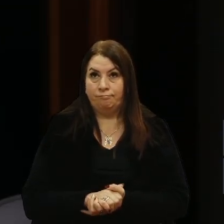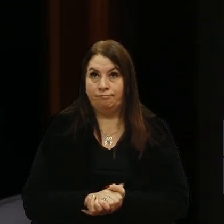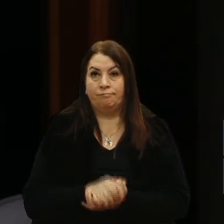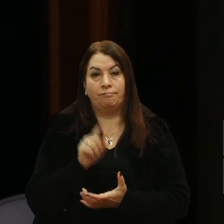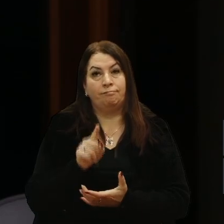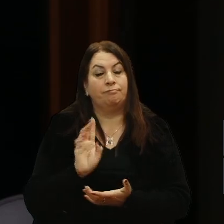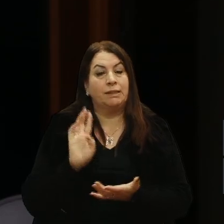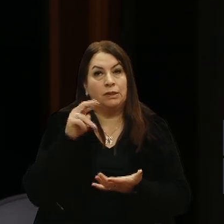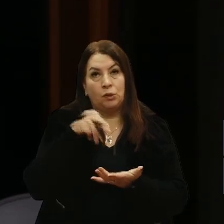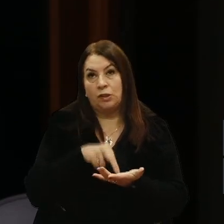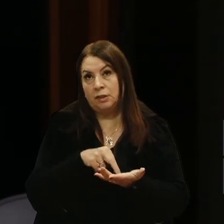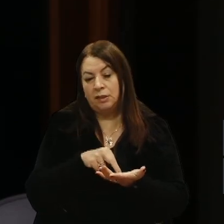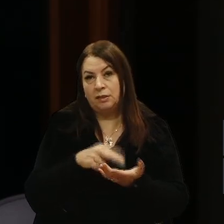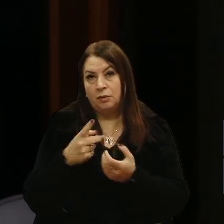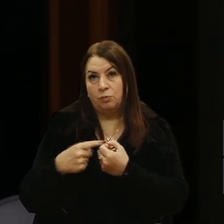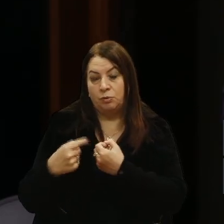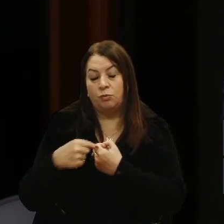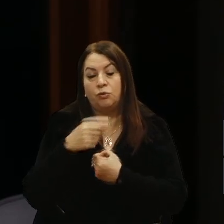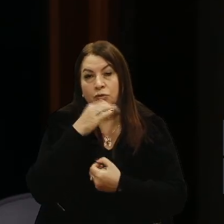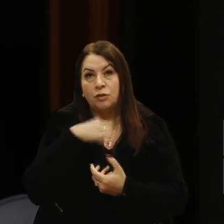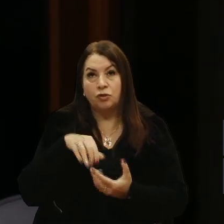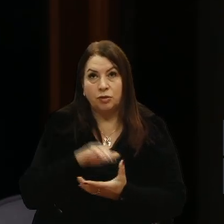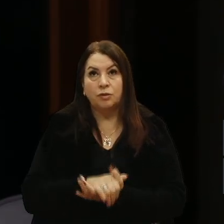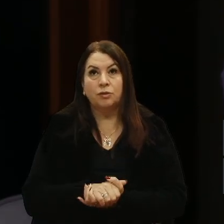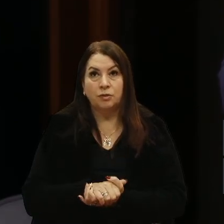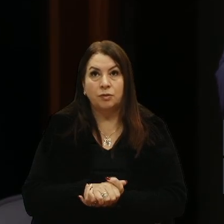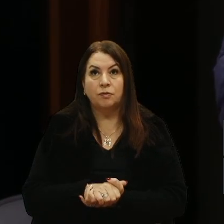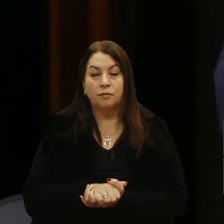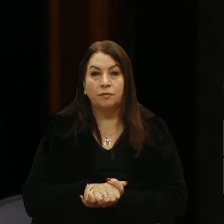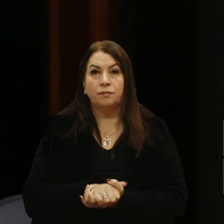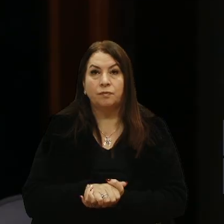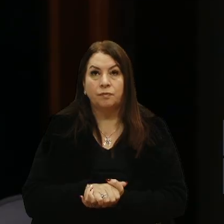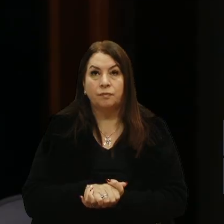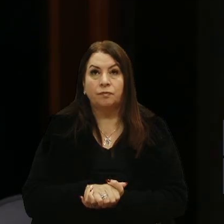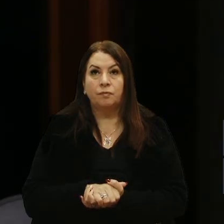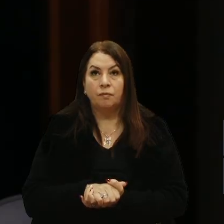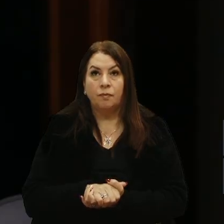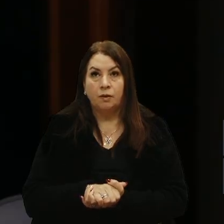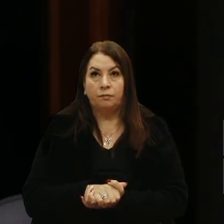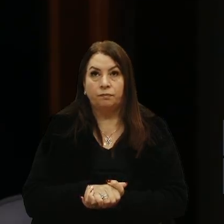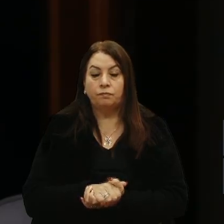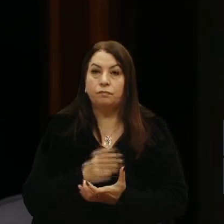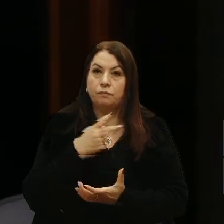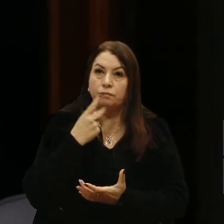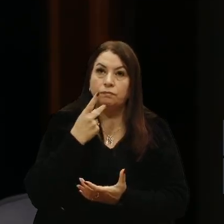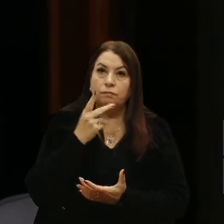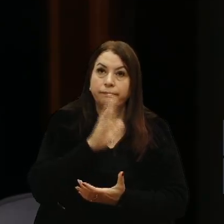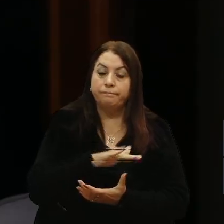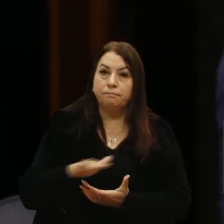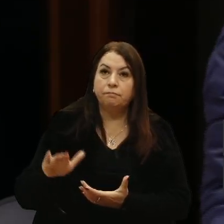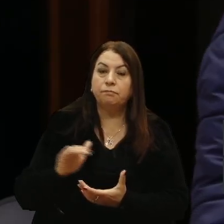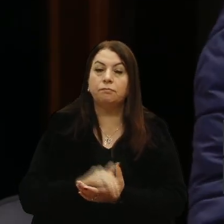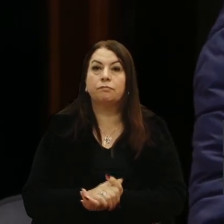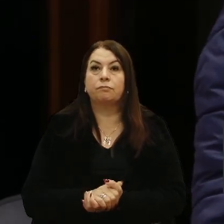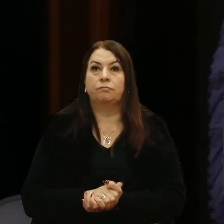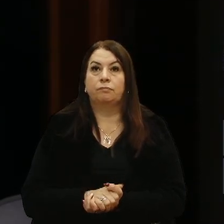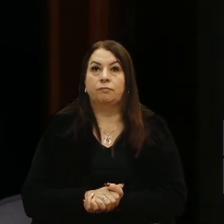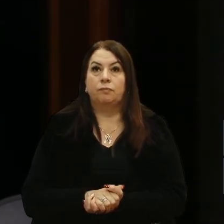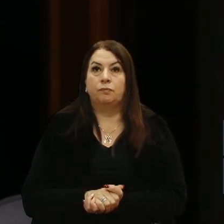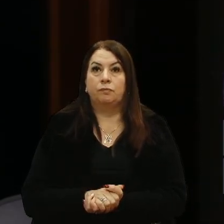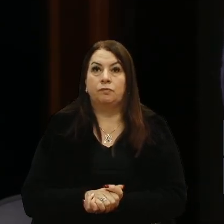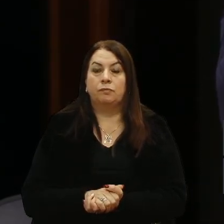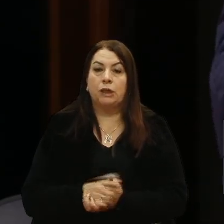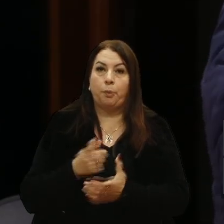Essa é a realidade do município de Caxias do Sul. Mas aí nós estamos falando da criança. E